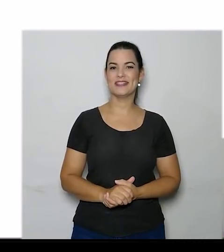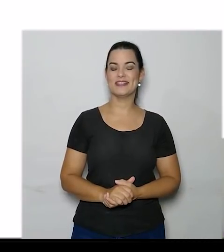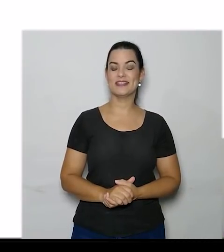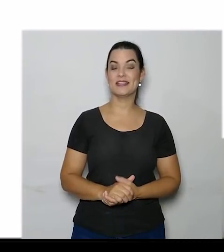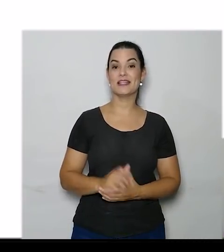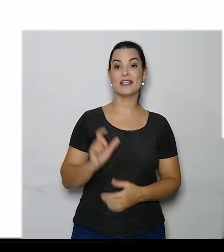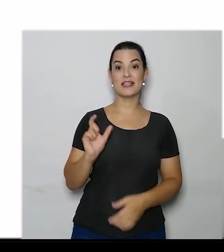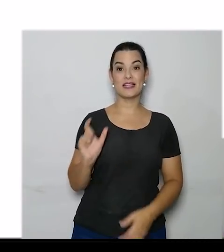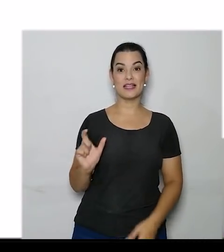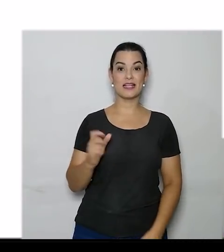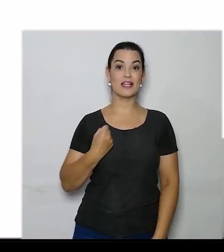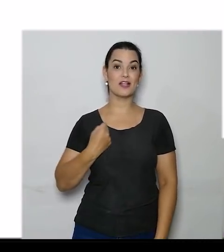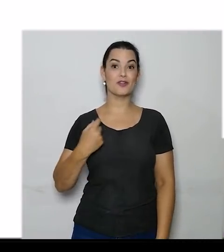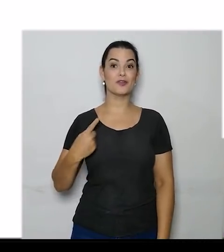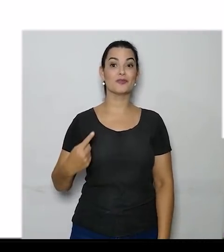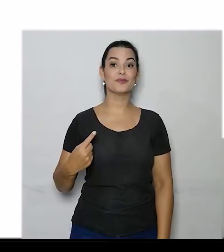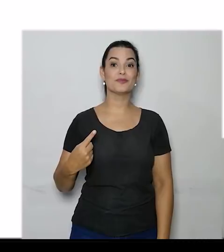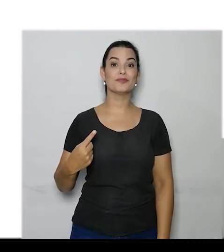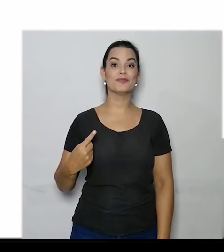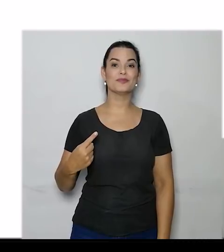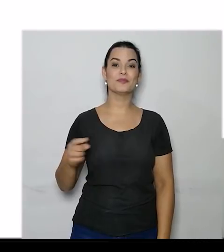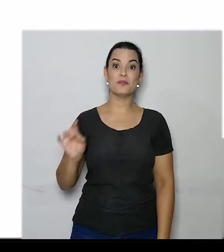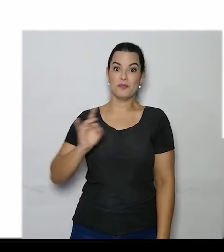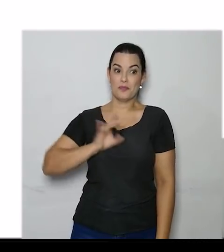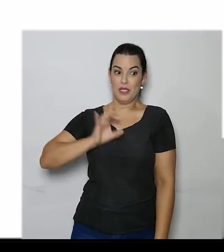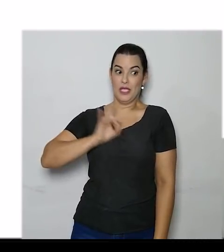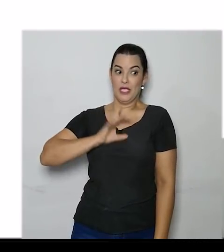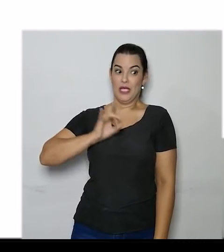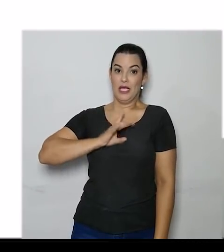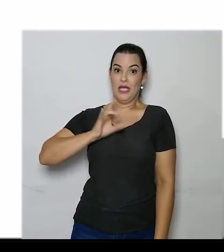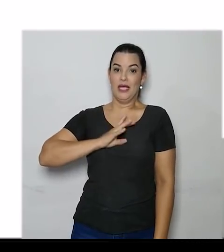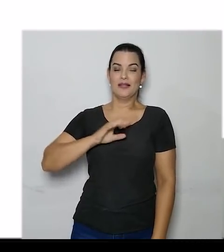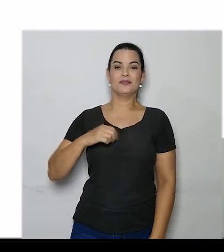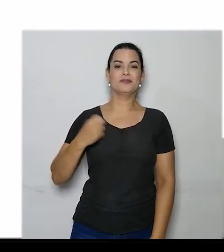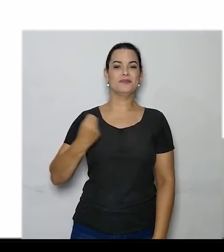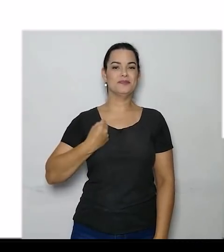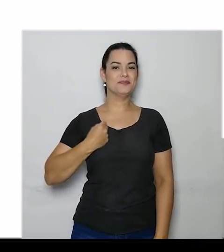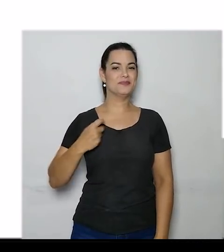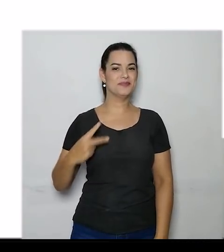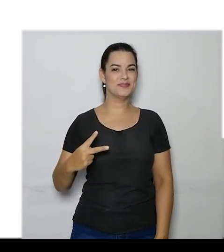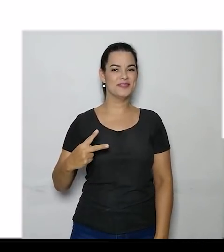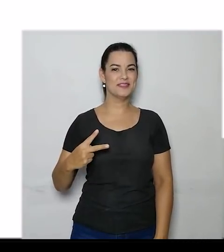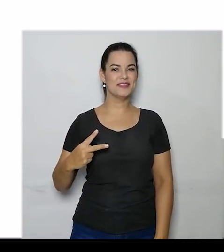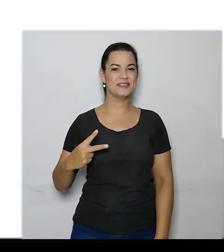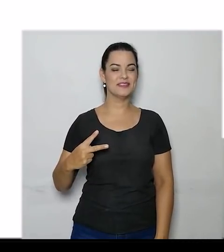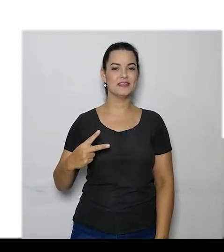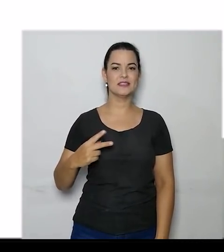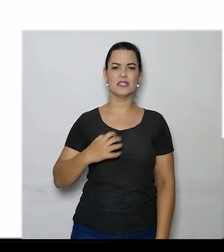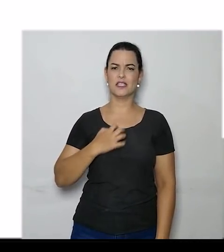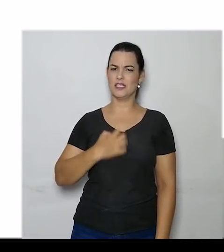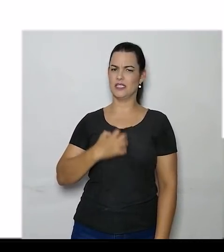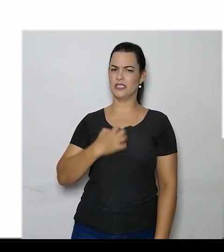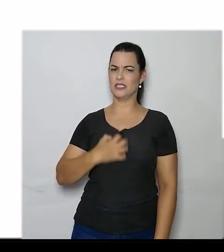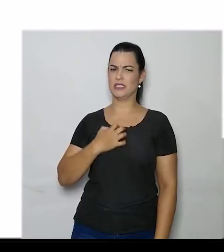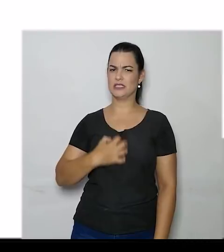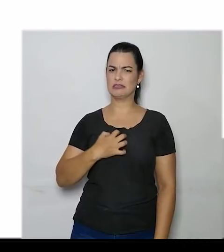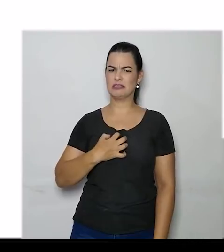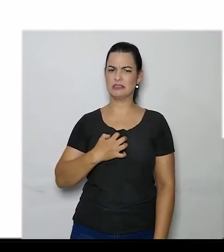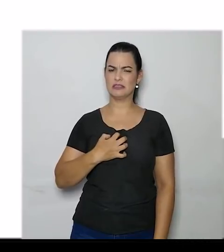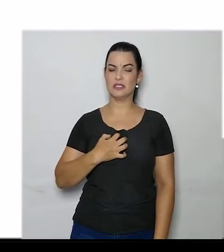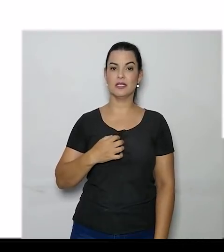Palavra número 1, medo. Palavra número 2, raiva. Palavra número